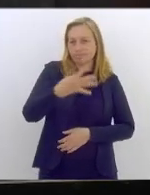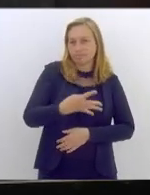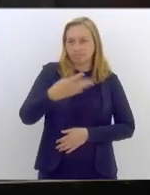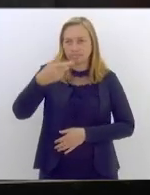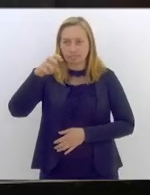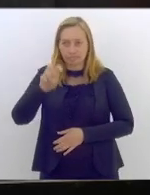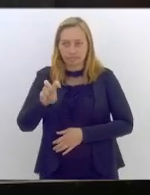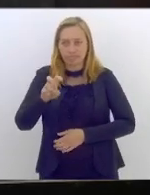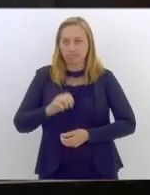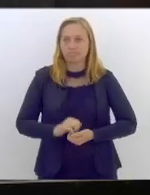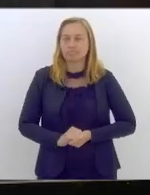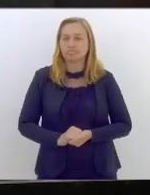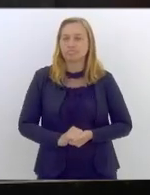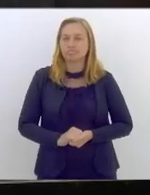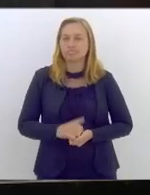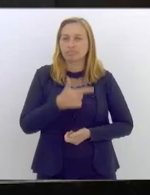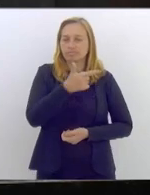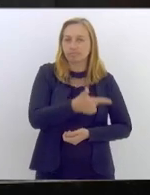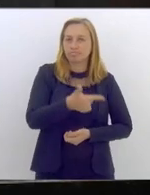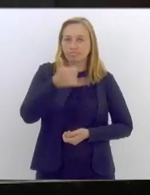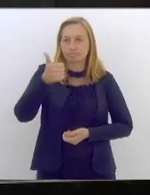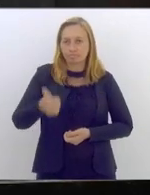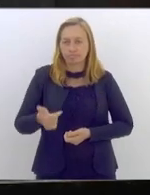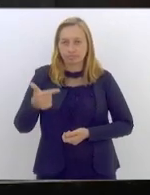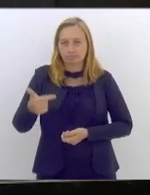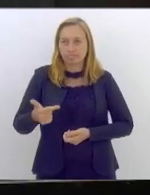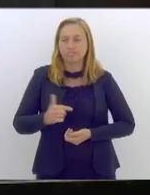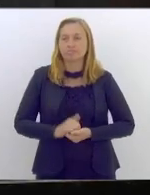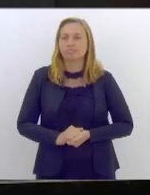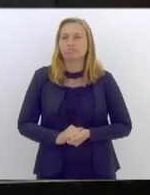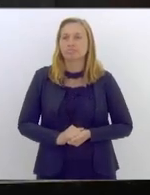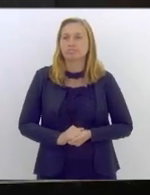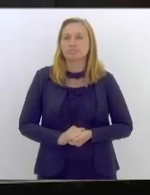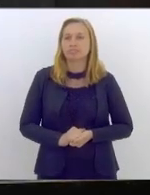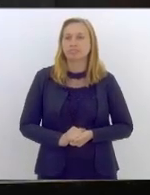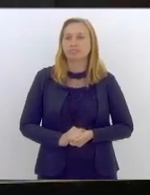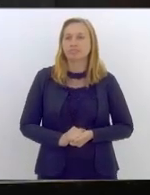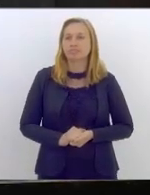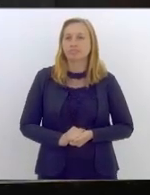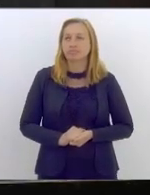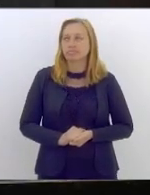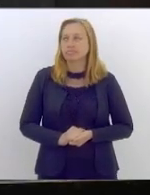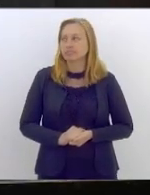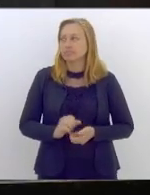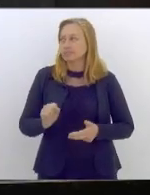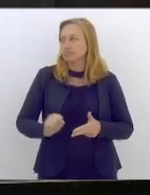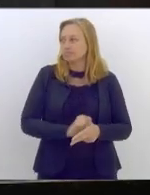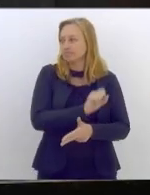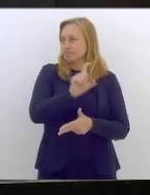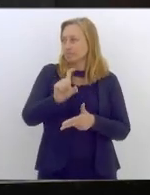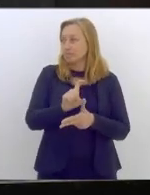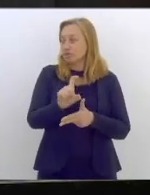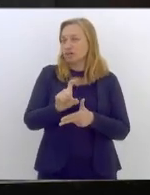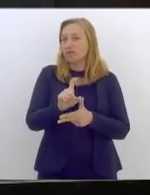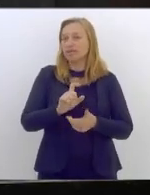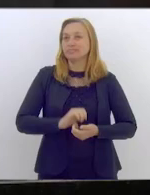45 de 2022, oriunda do Poder